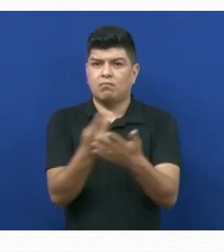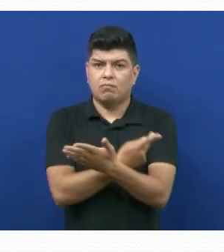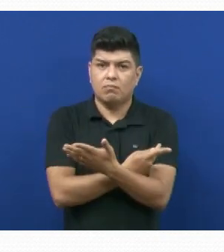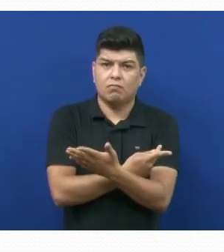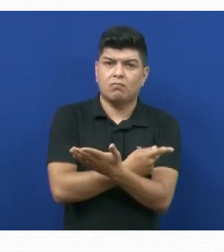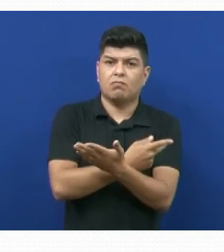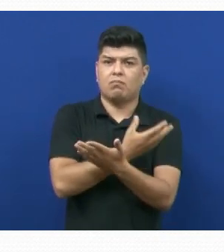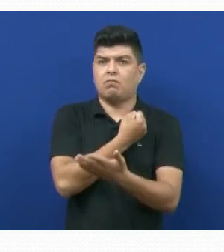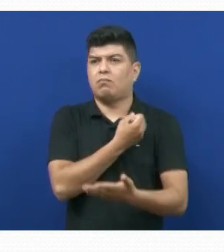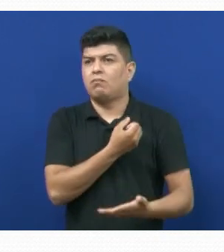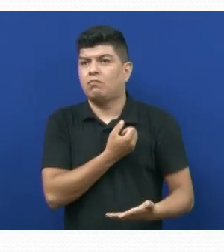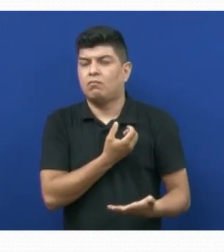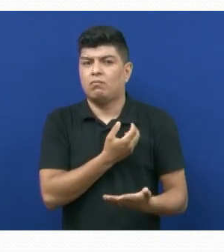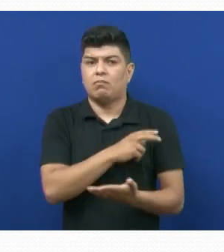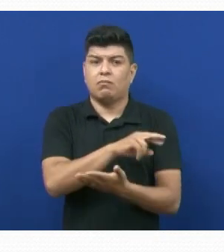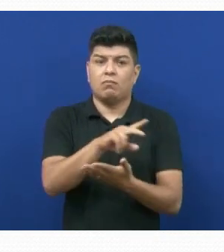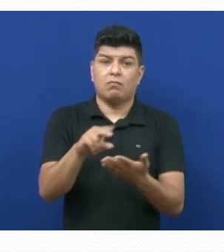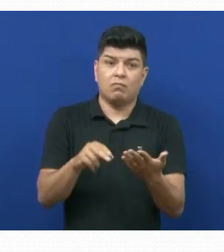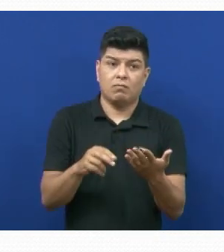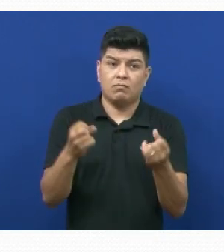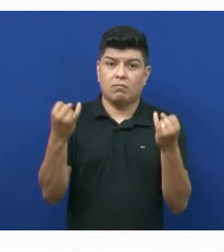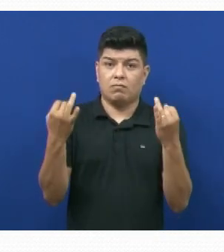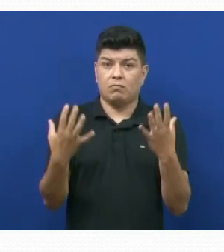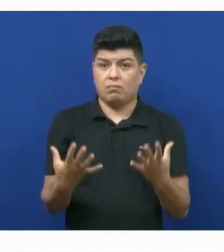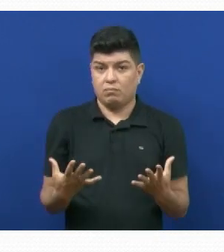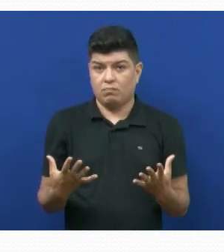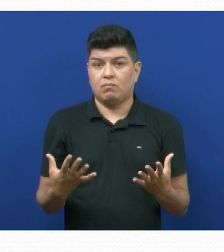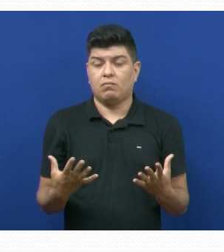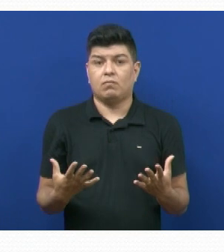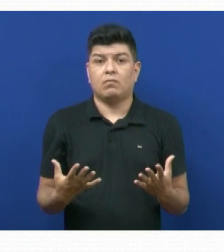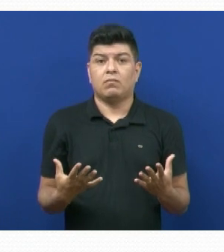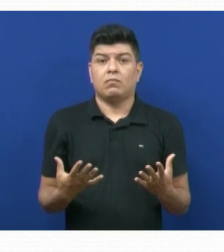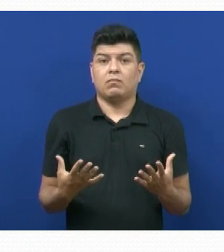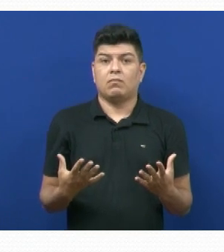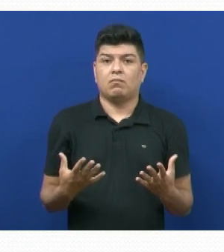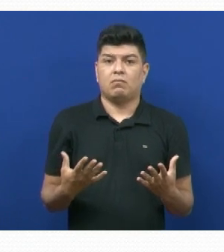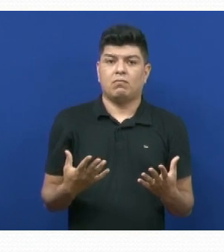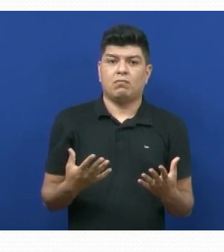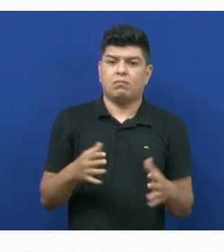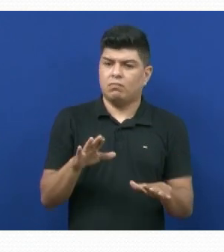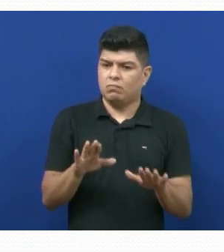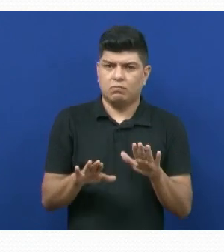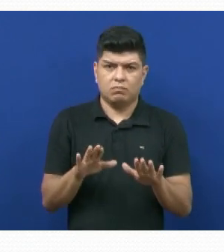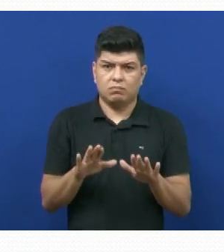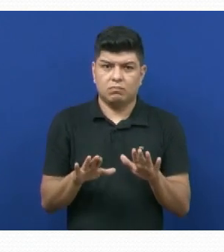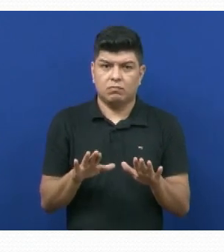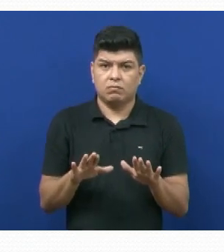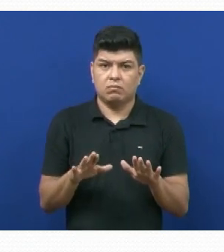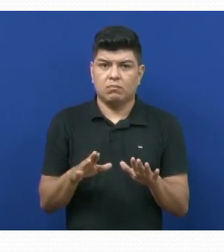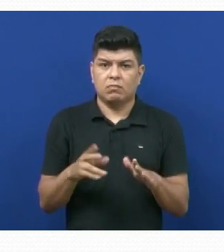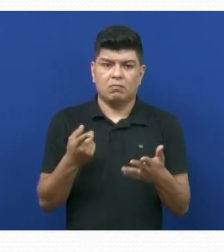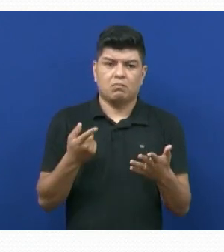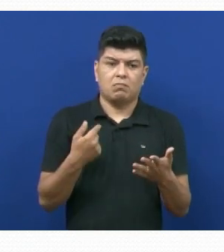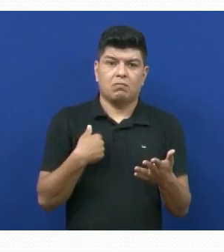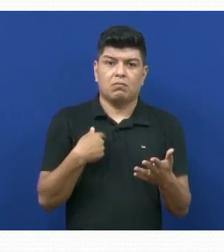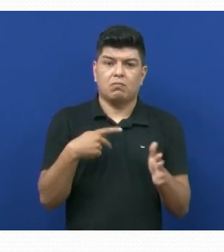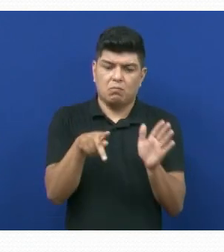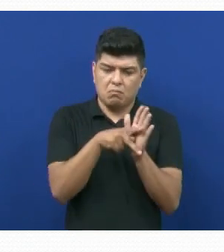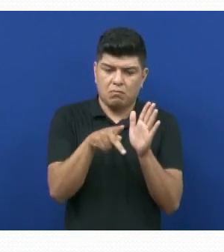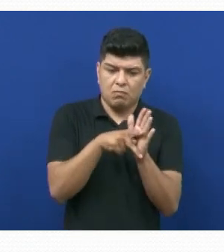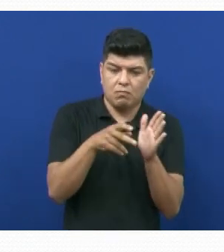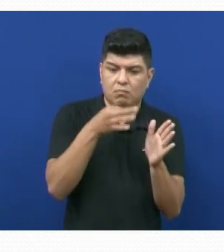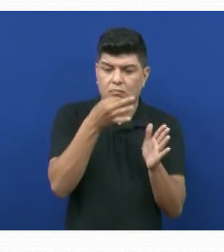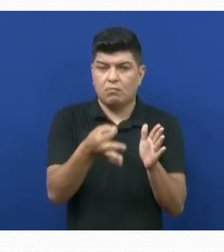factuais, enumerações para falar sobre. Em nenhum momento ele emite um ponto de vista, um juízo